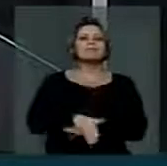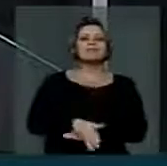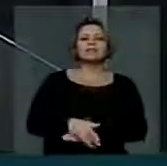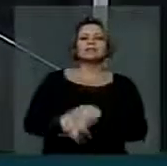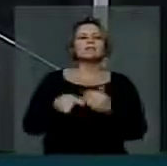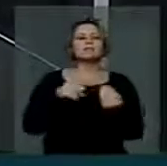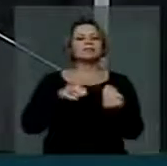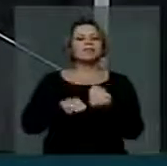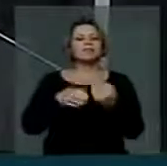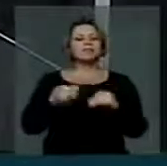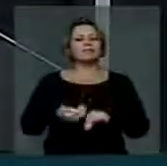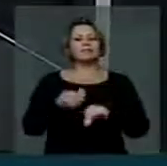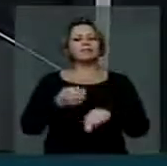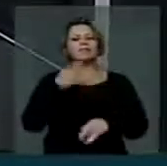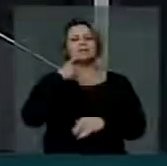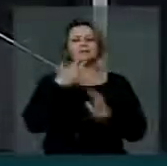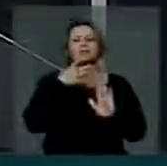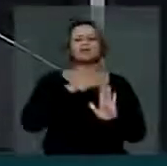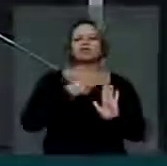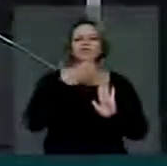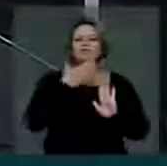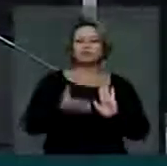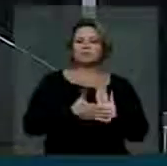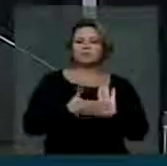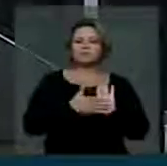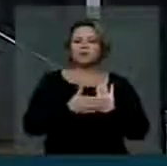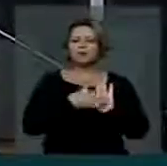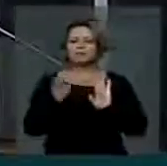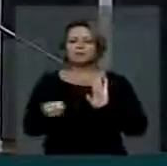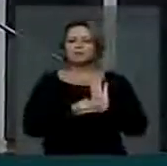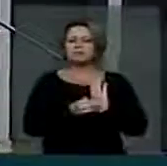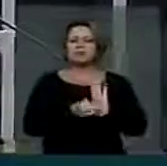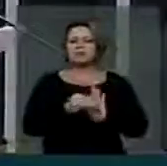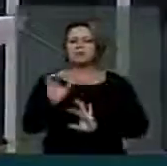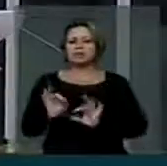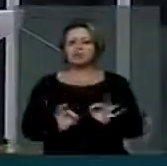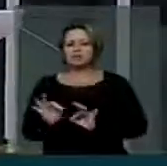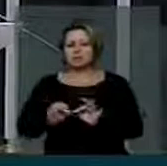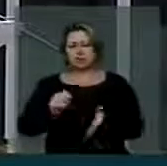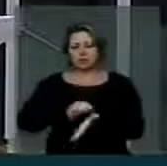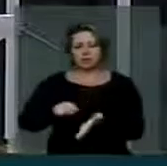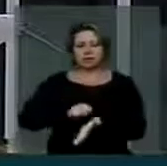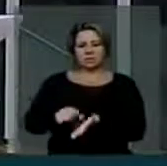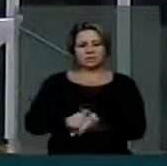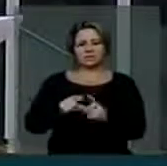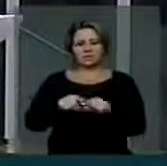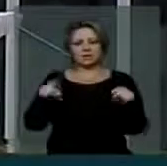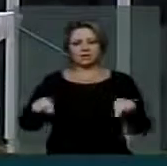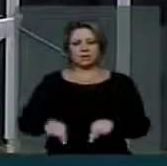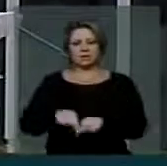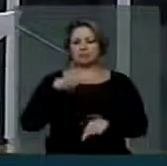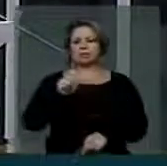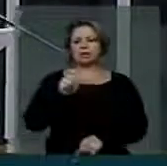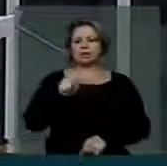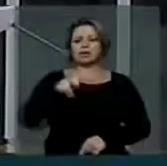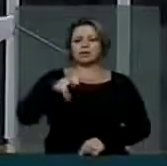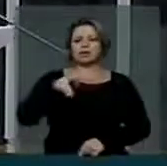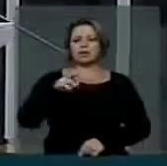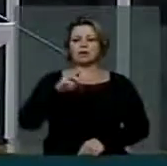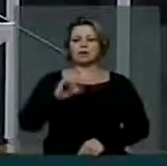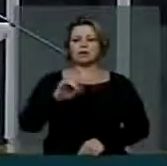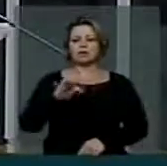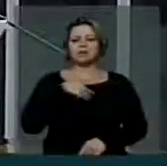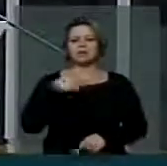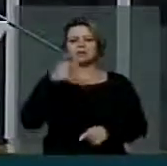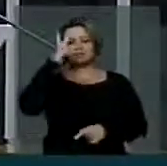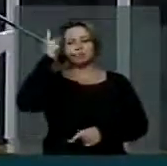desta casa, onde as propostas e emendas eram escritas nos gabinetes permanentemente arrombados pelos